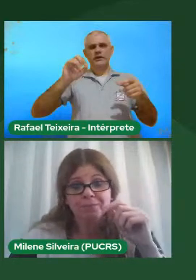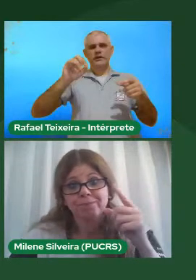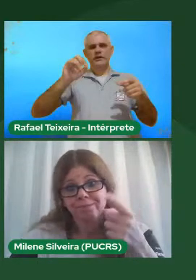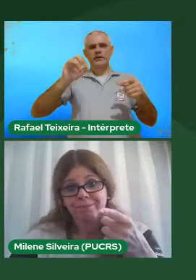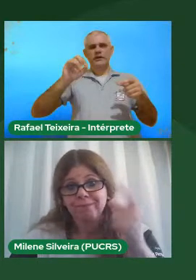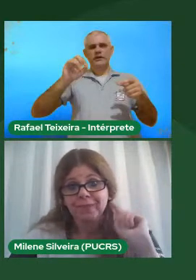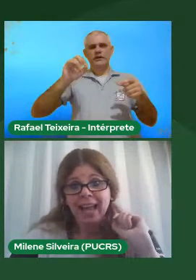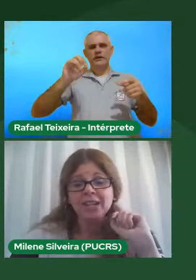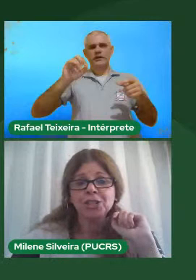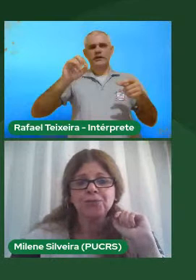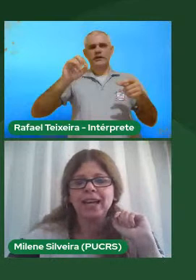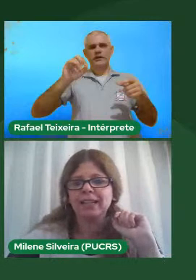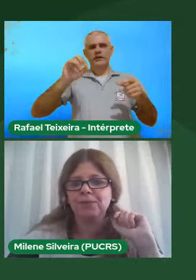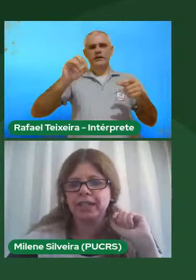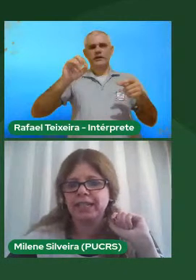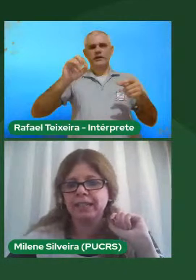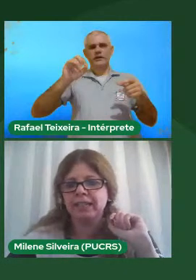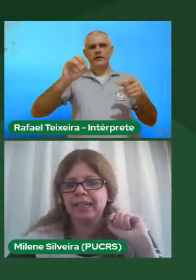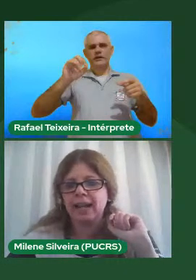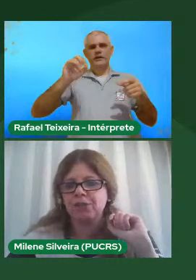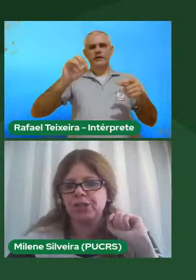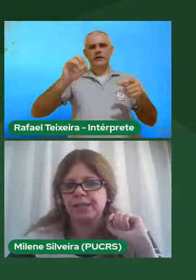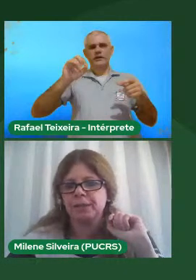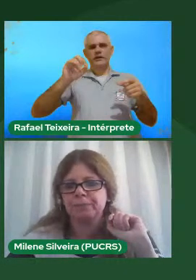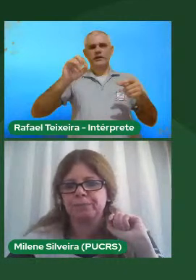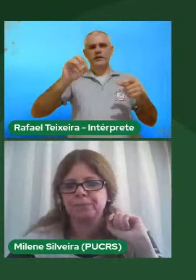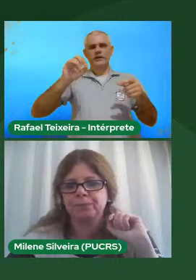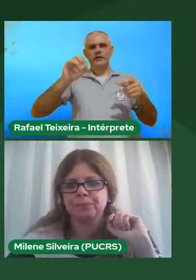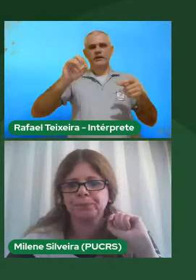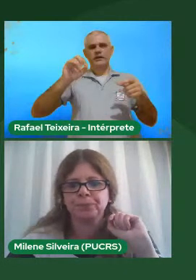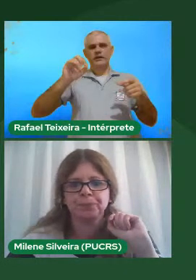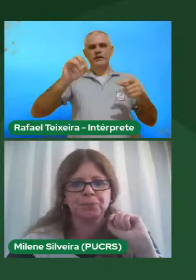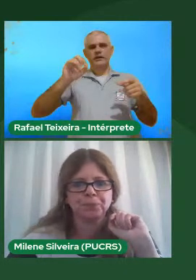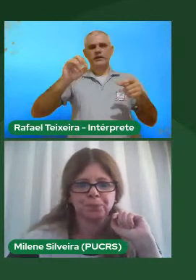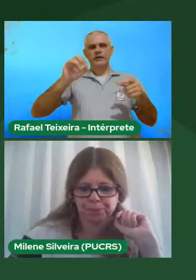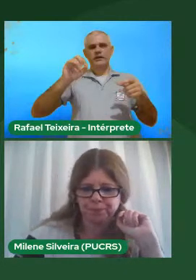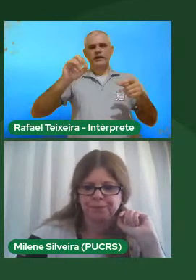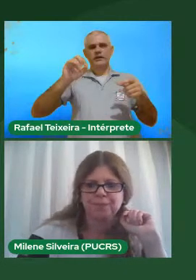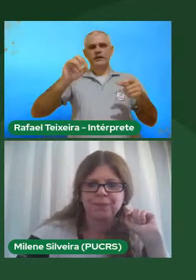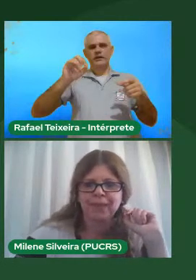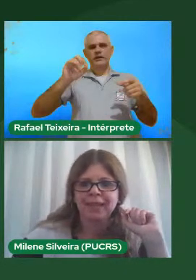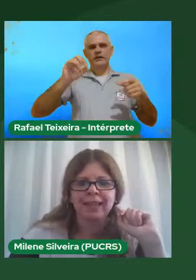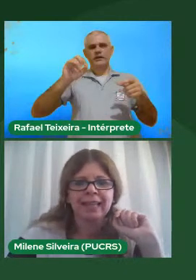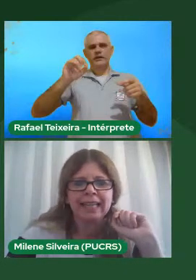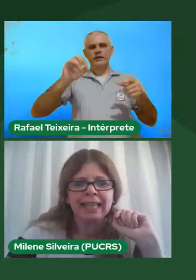e a gente vê ali Vânia gravidíssima.